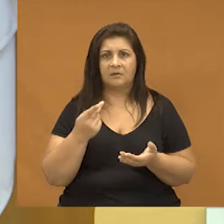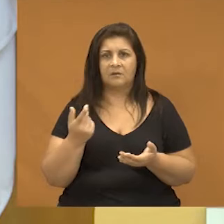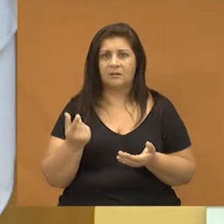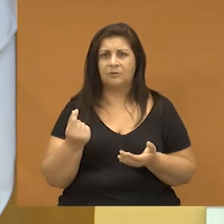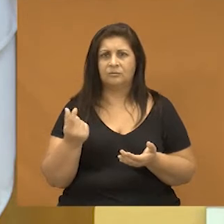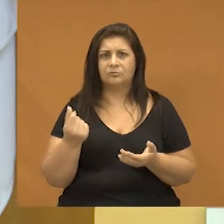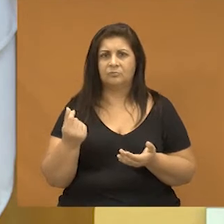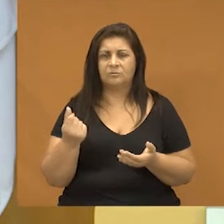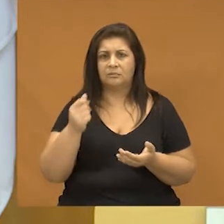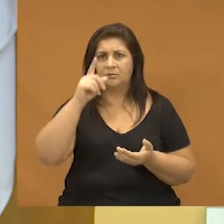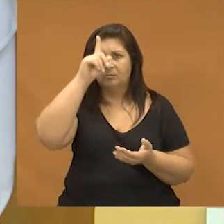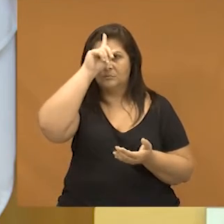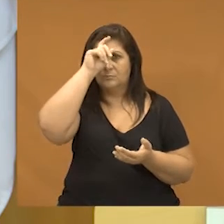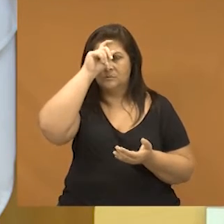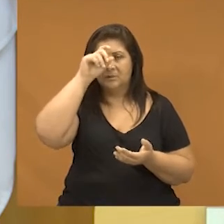isso daí